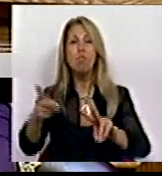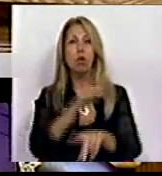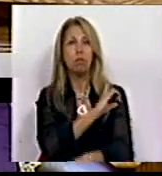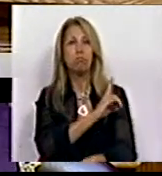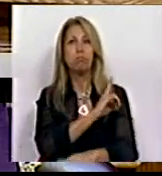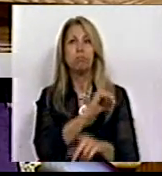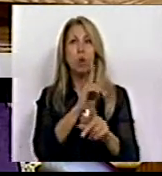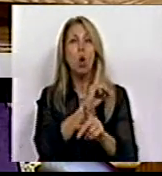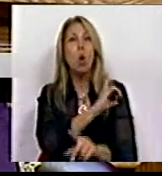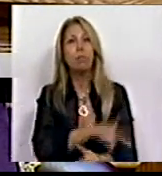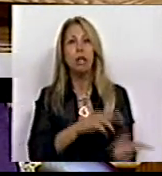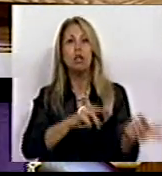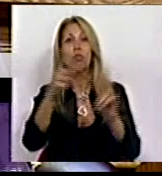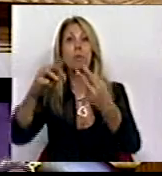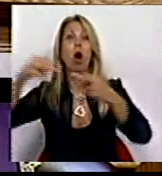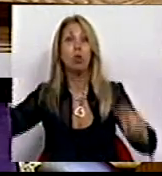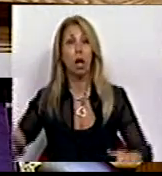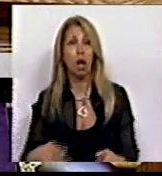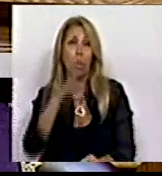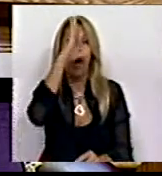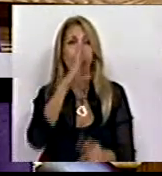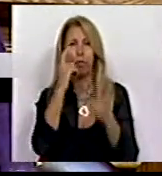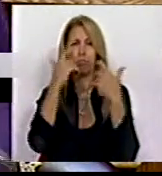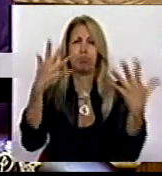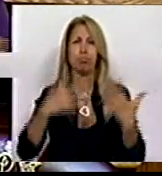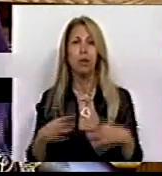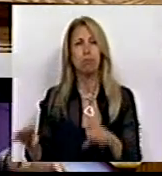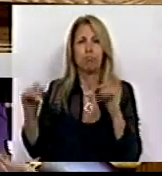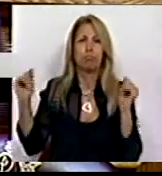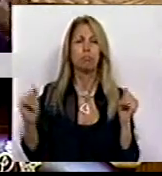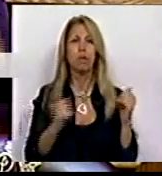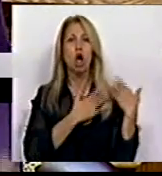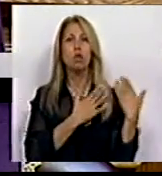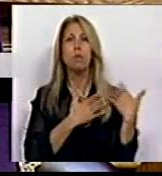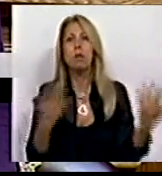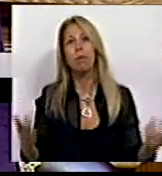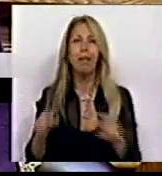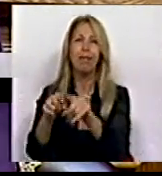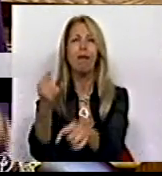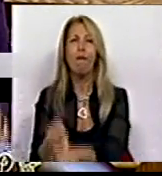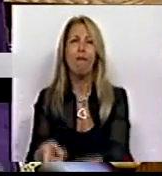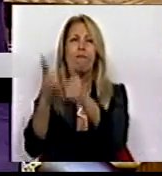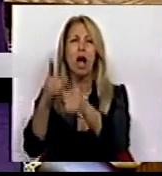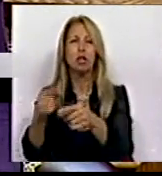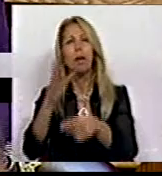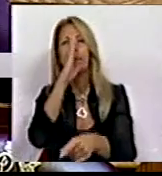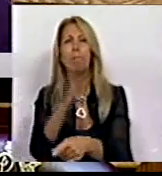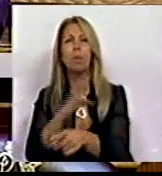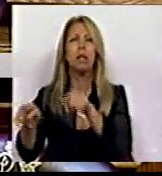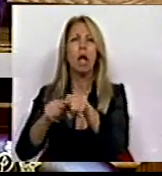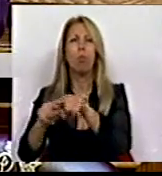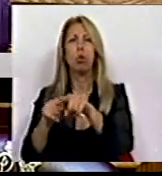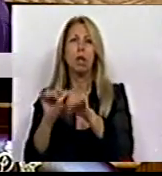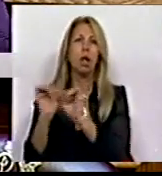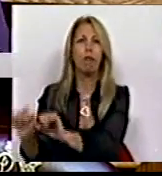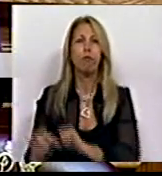numa clara desresponsabilização do Governo e tratando as autarquias como meros executantes da vossa política. Querem o corte